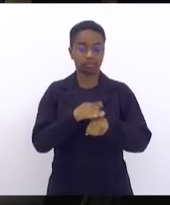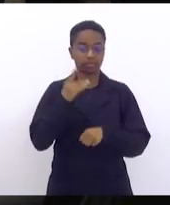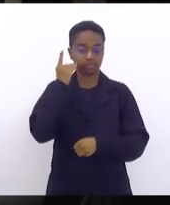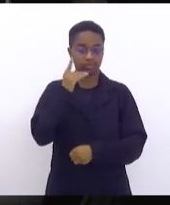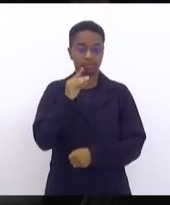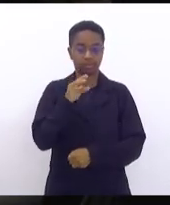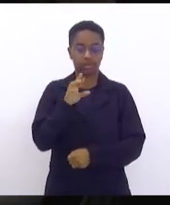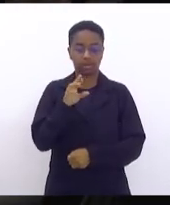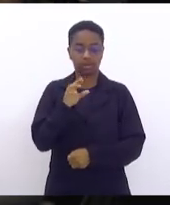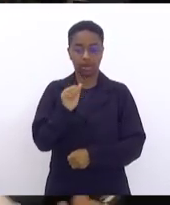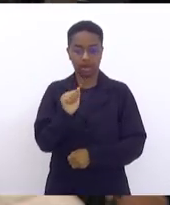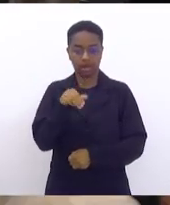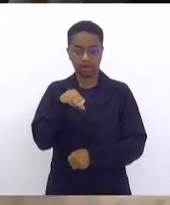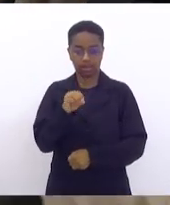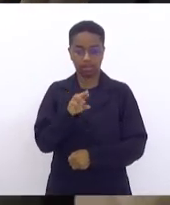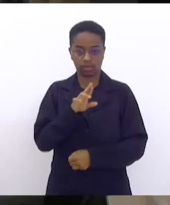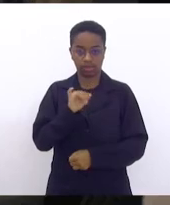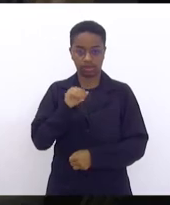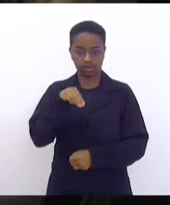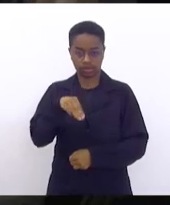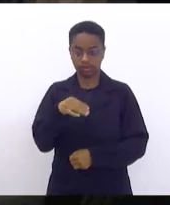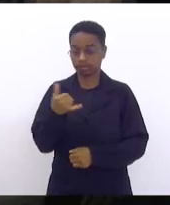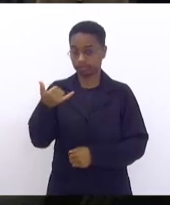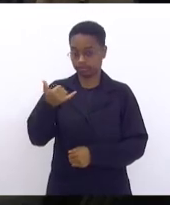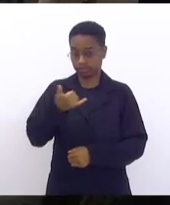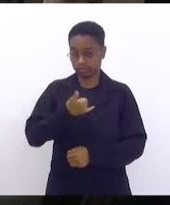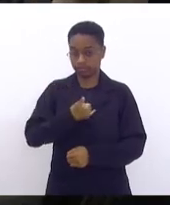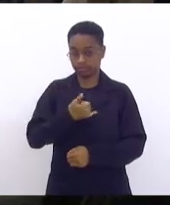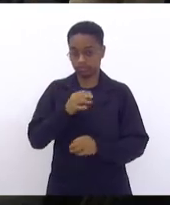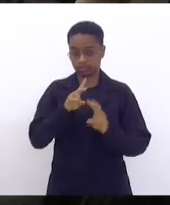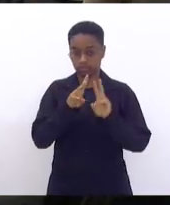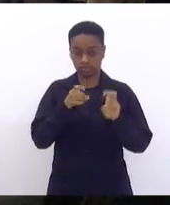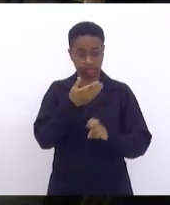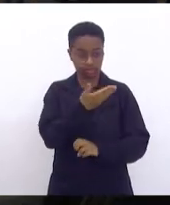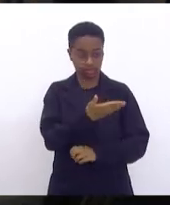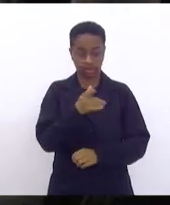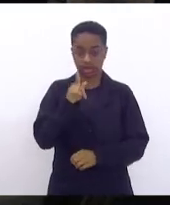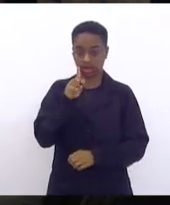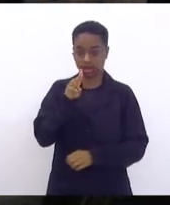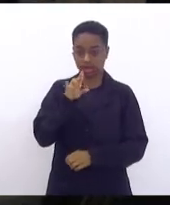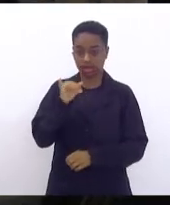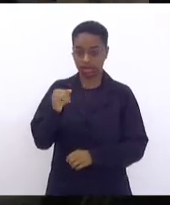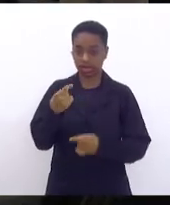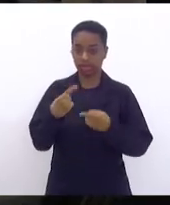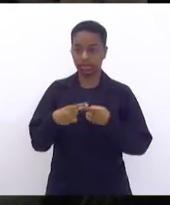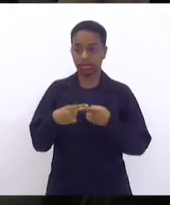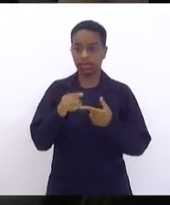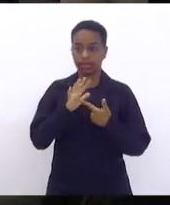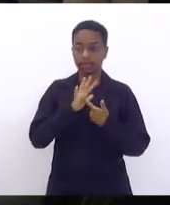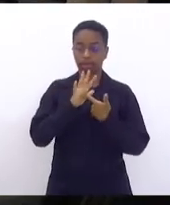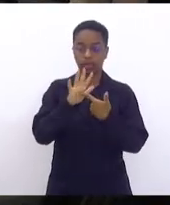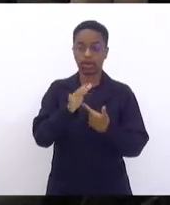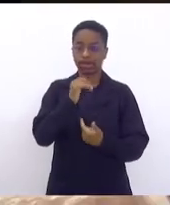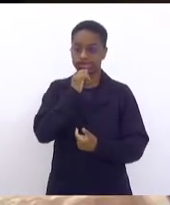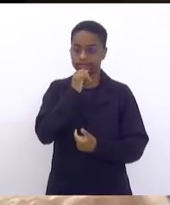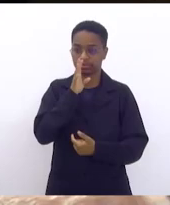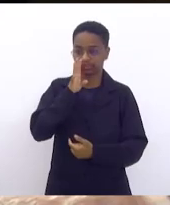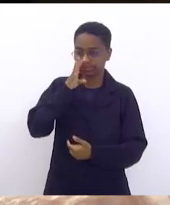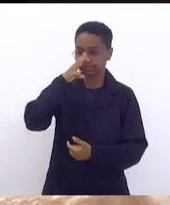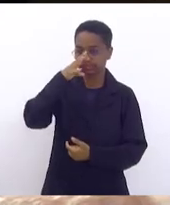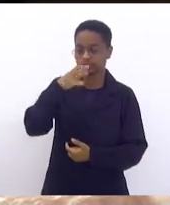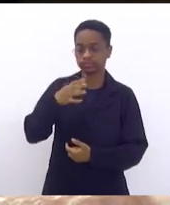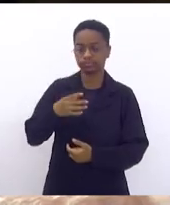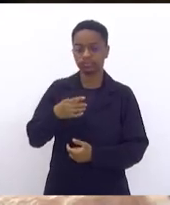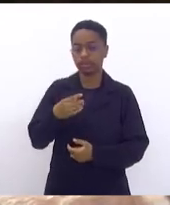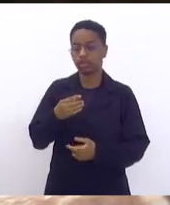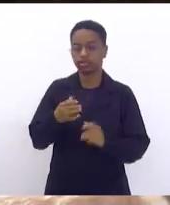Amorim, que me falava exatamente do Gui, que acabou sendo um exemplo de persistência da